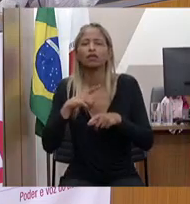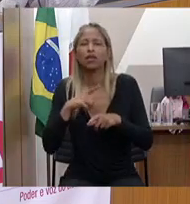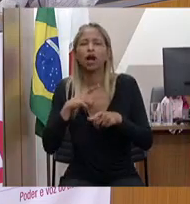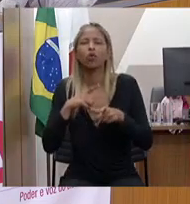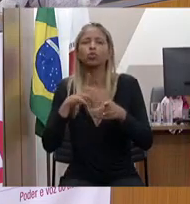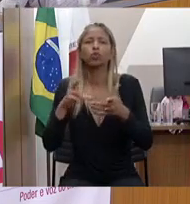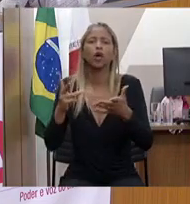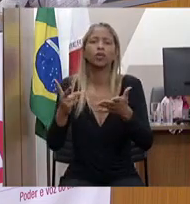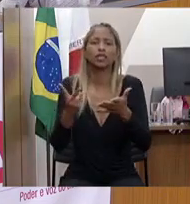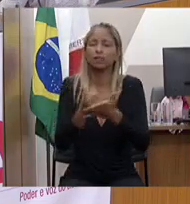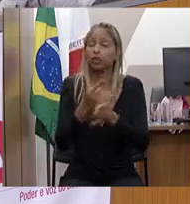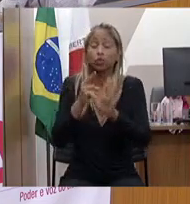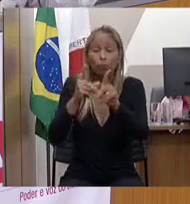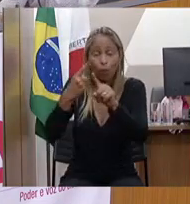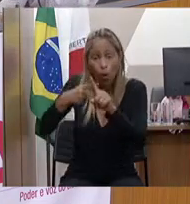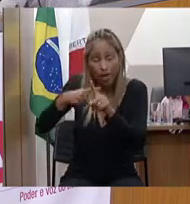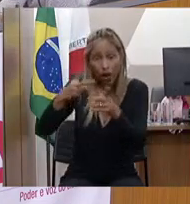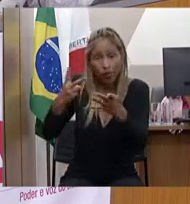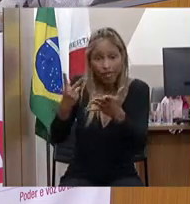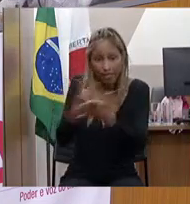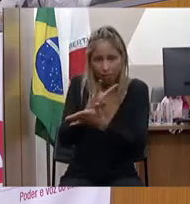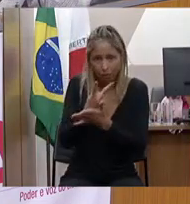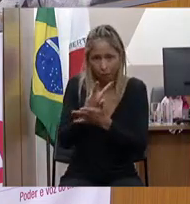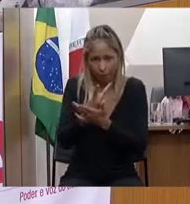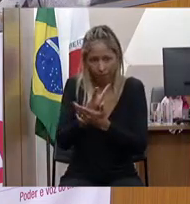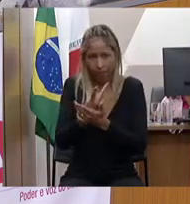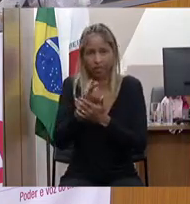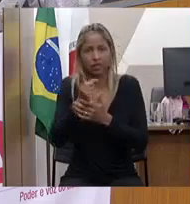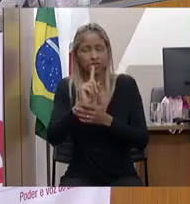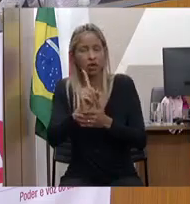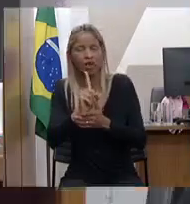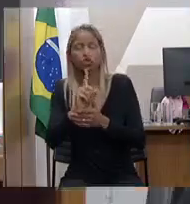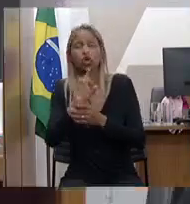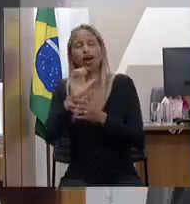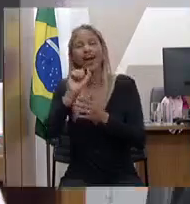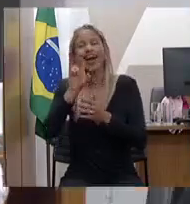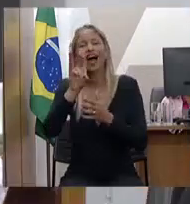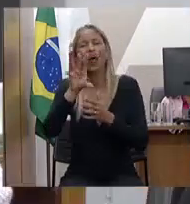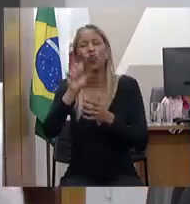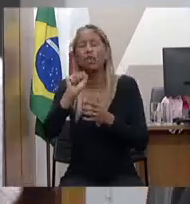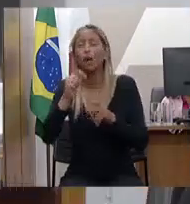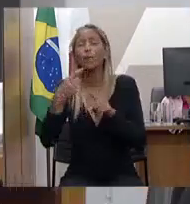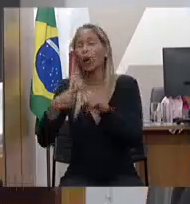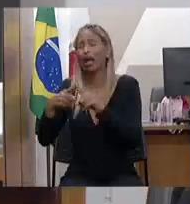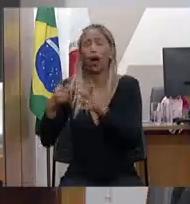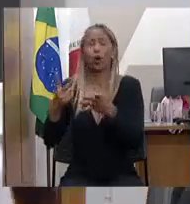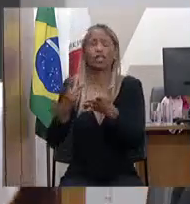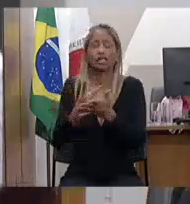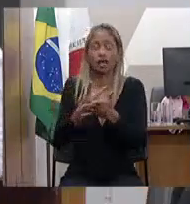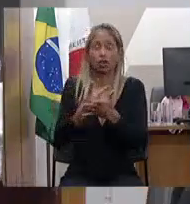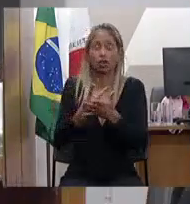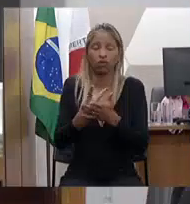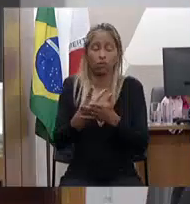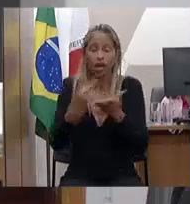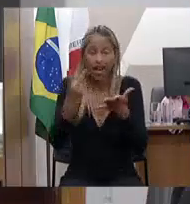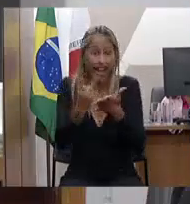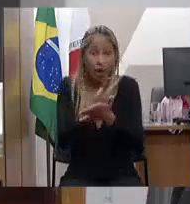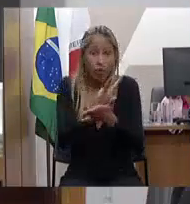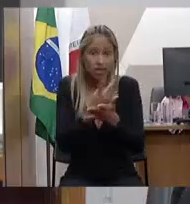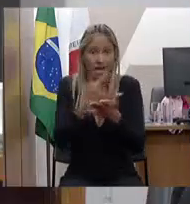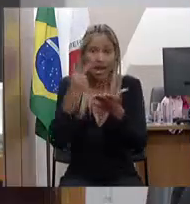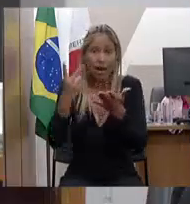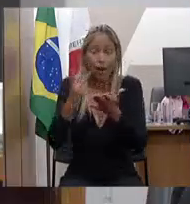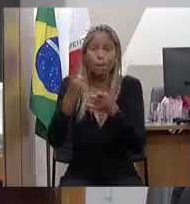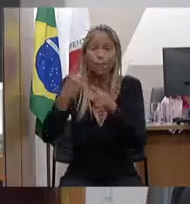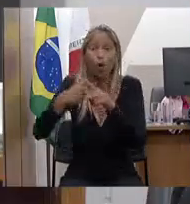causa das causas não basta ficarmos nas causas nós temos que ir para as causas das